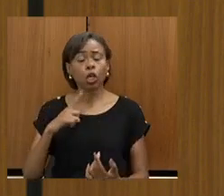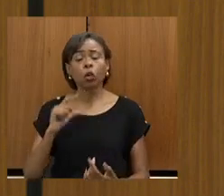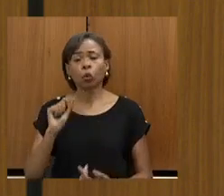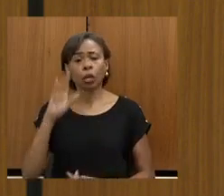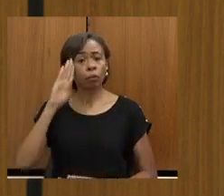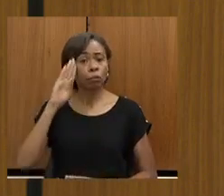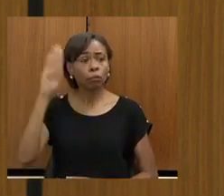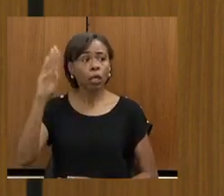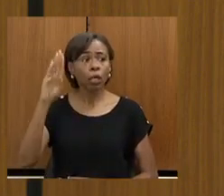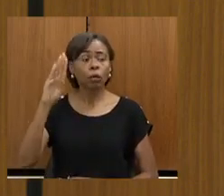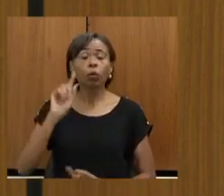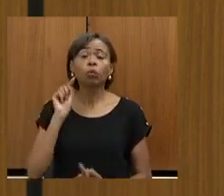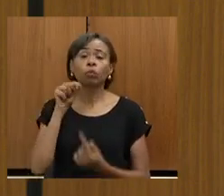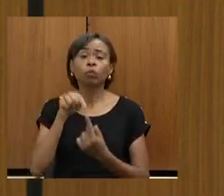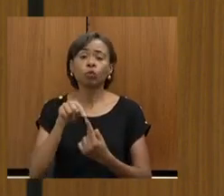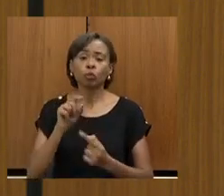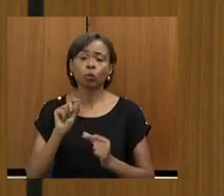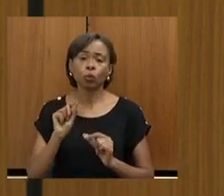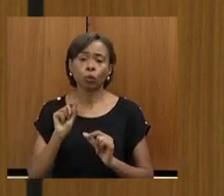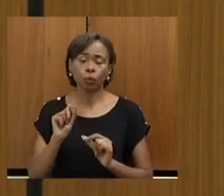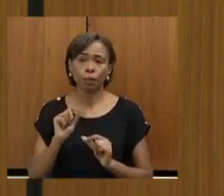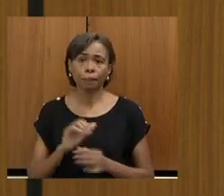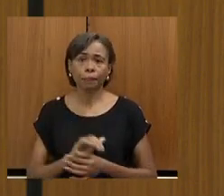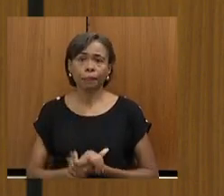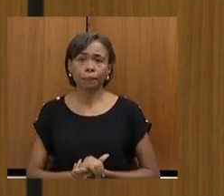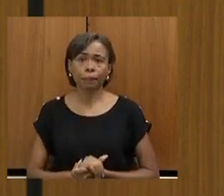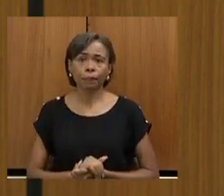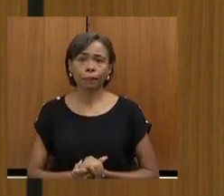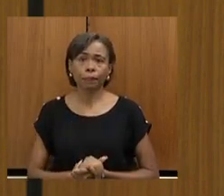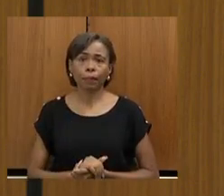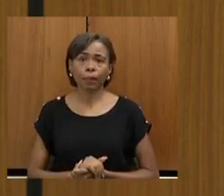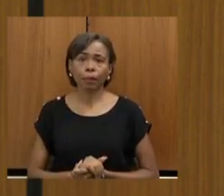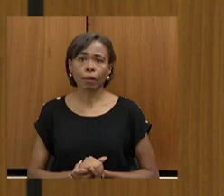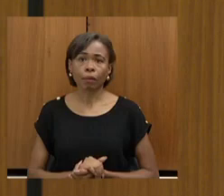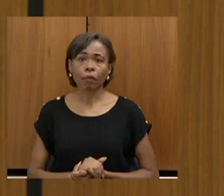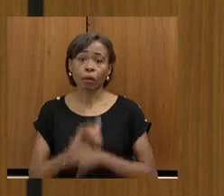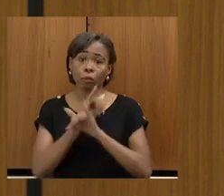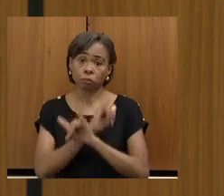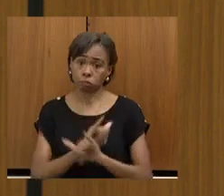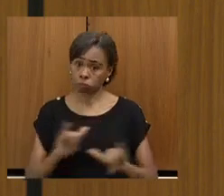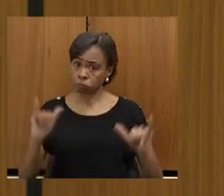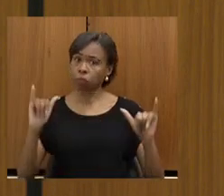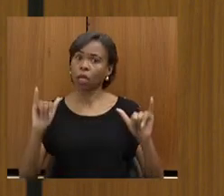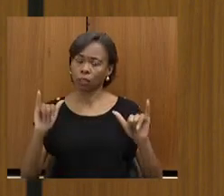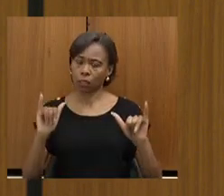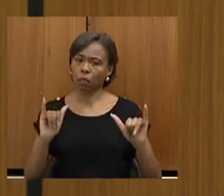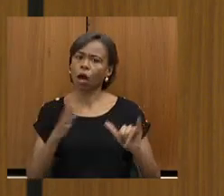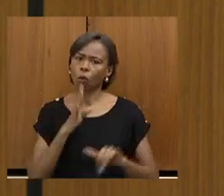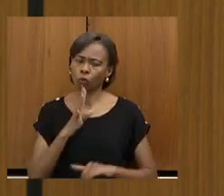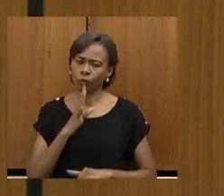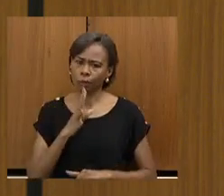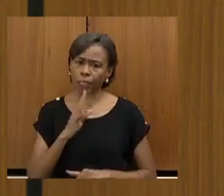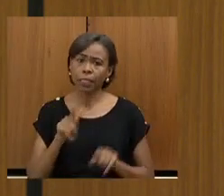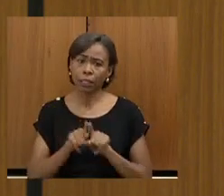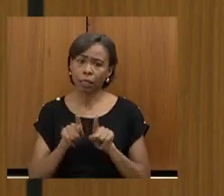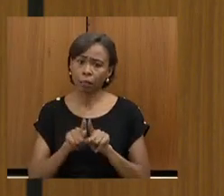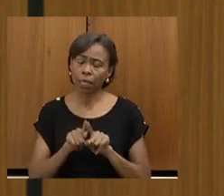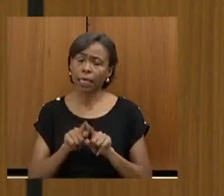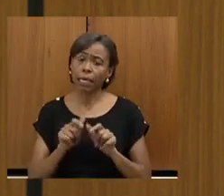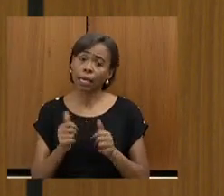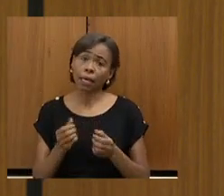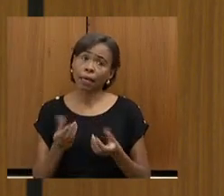como principal objetivo levar ao conhecimento e trazer melhoras